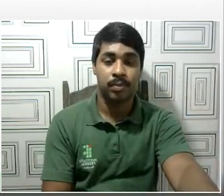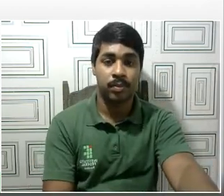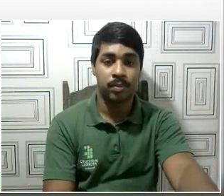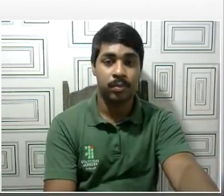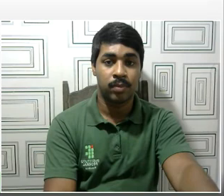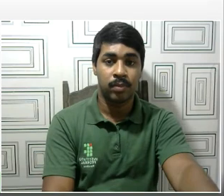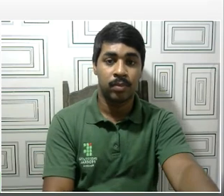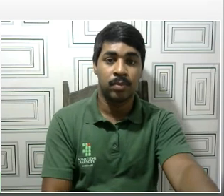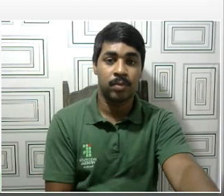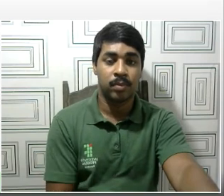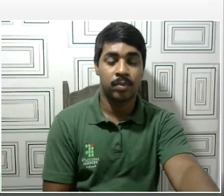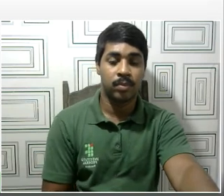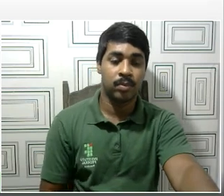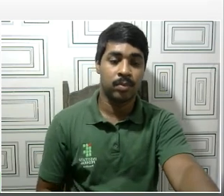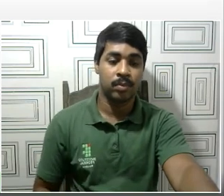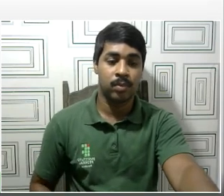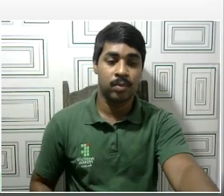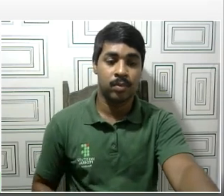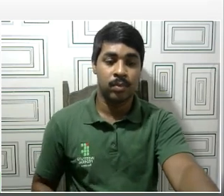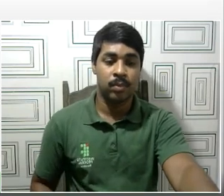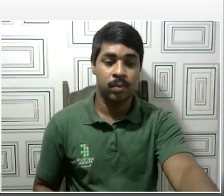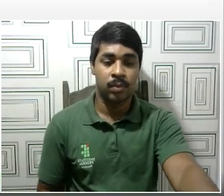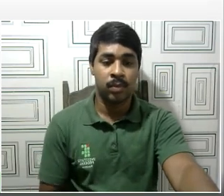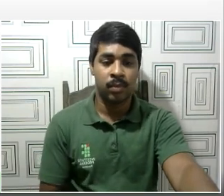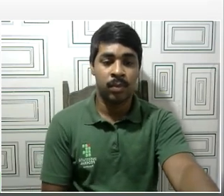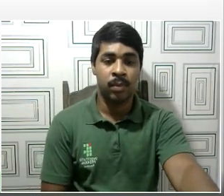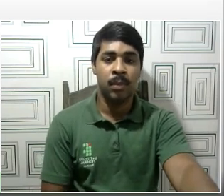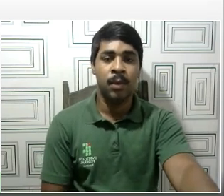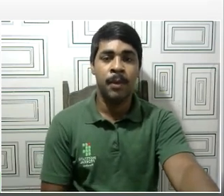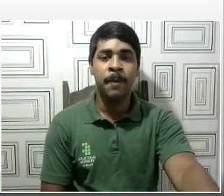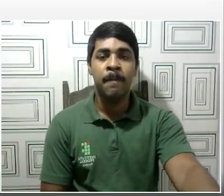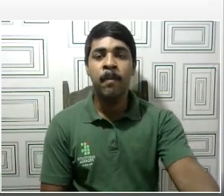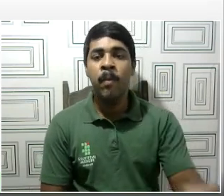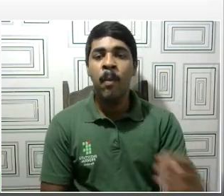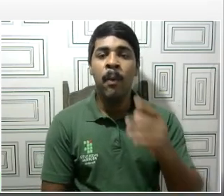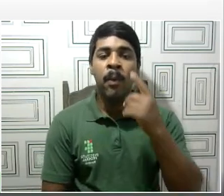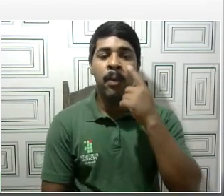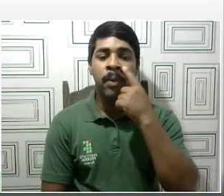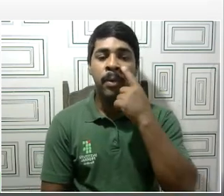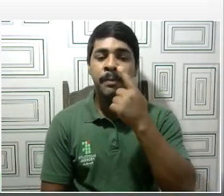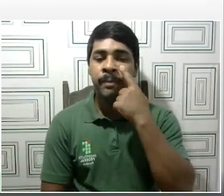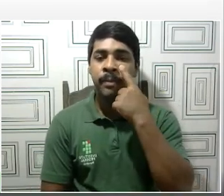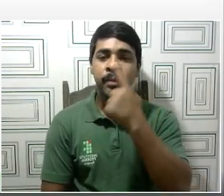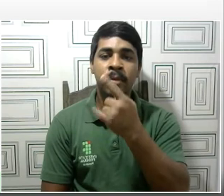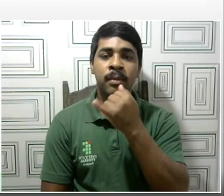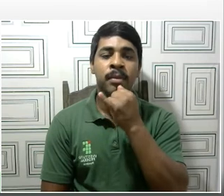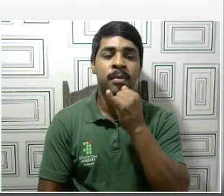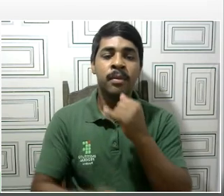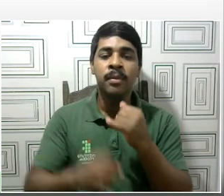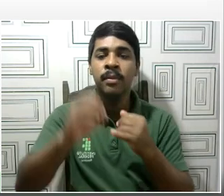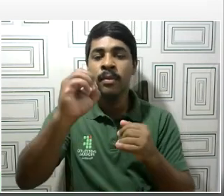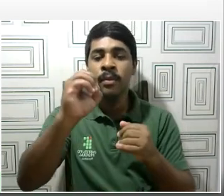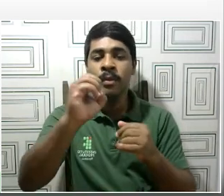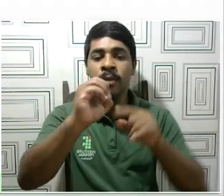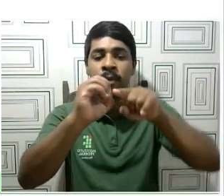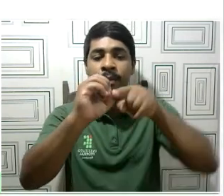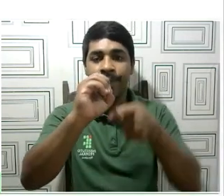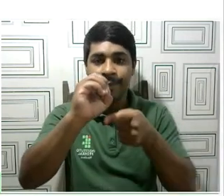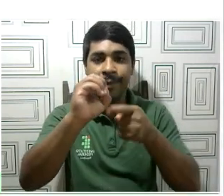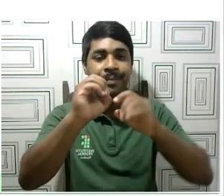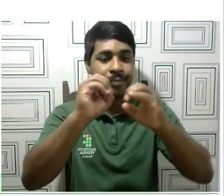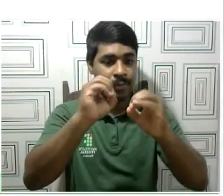tá? E a gente tem que deslocar ela, ó, até o 2, tá? Tem que parar aqui no 2. Não pode parar no 23, porque o 23 vai ficar maior